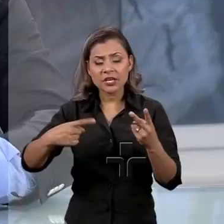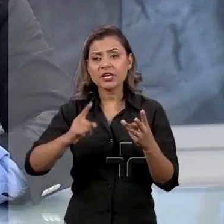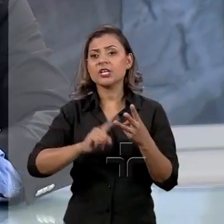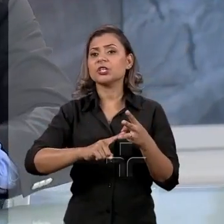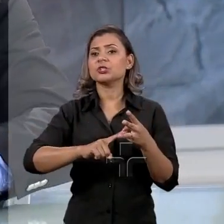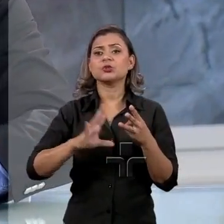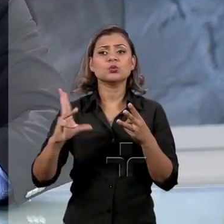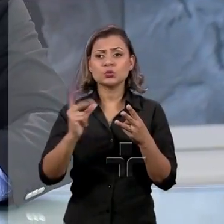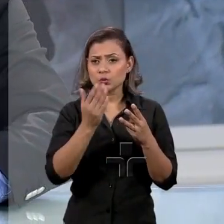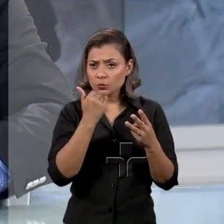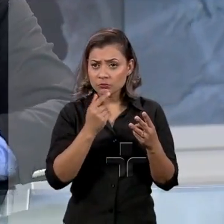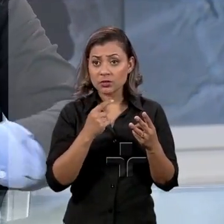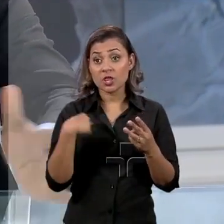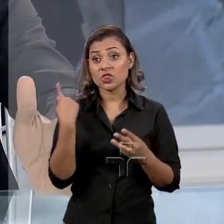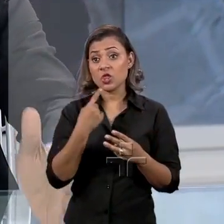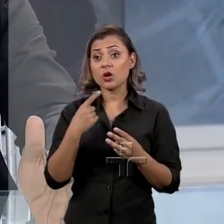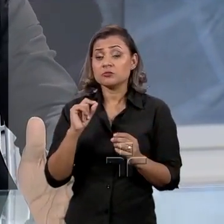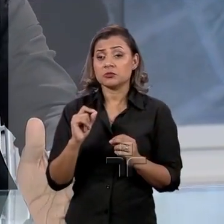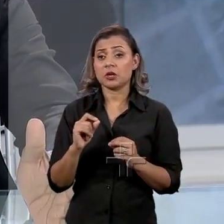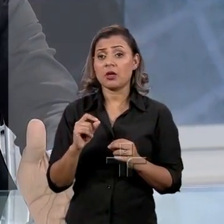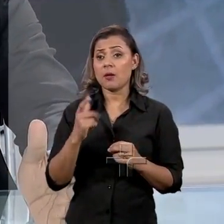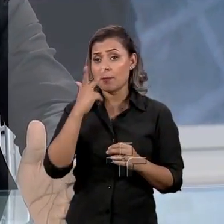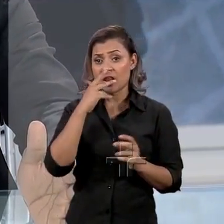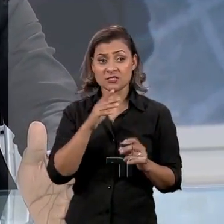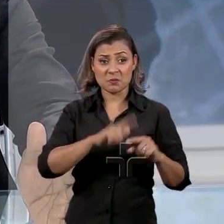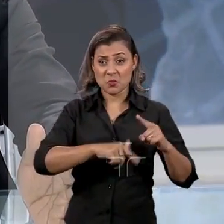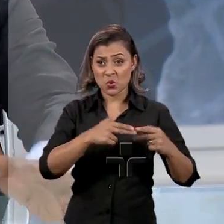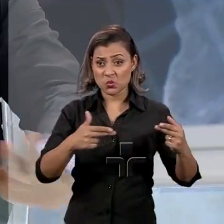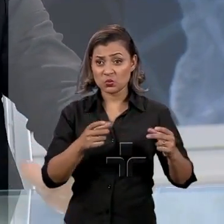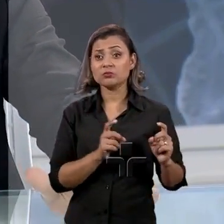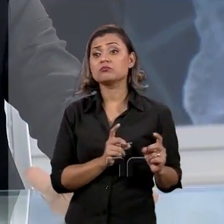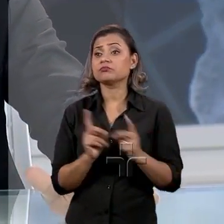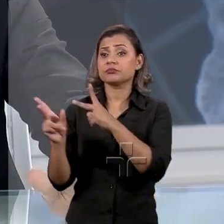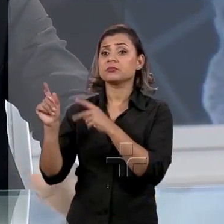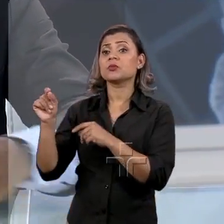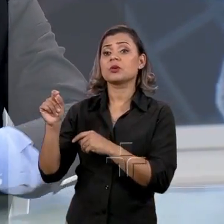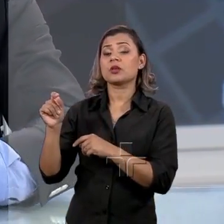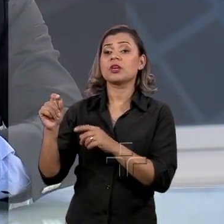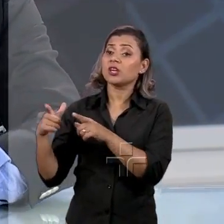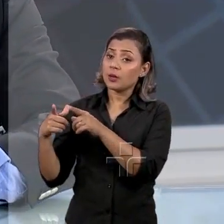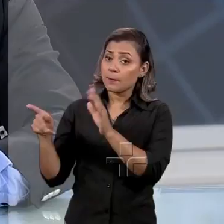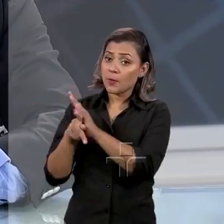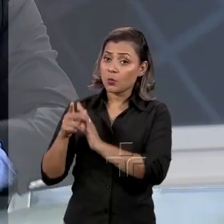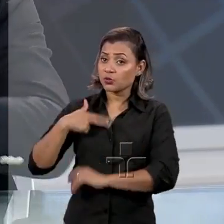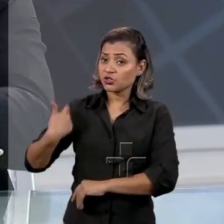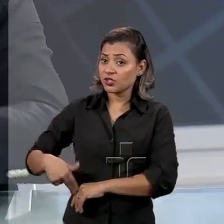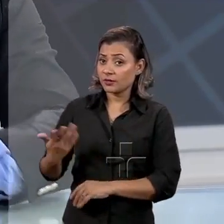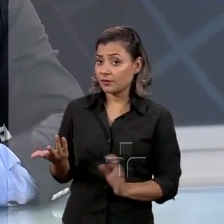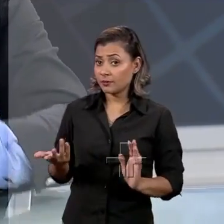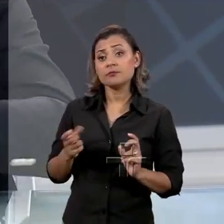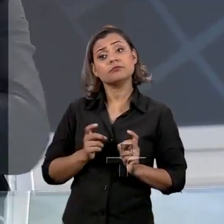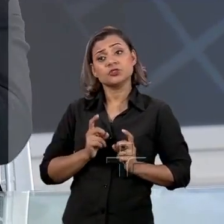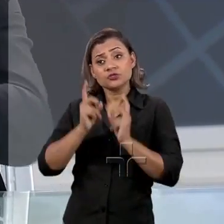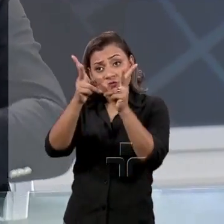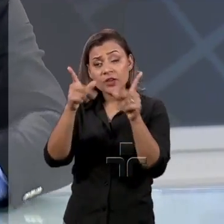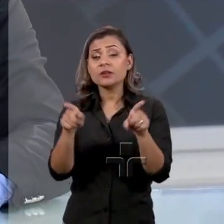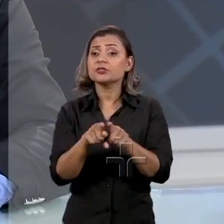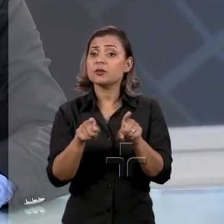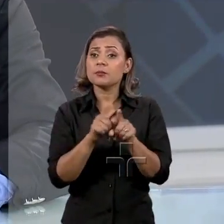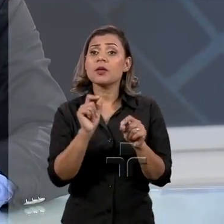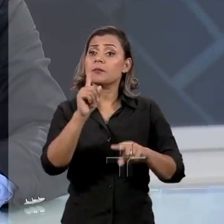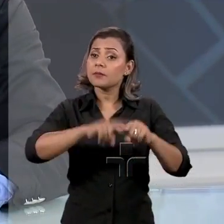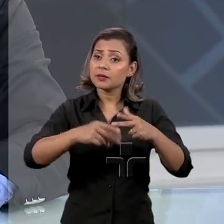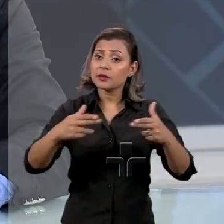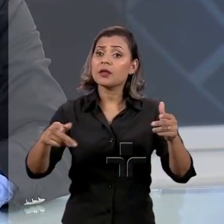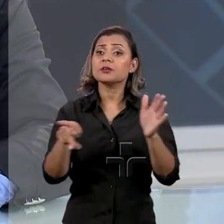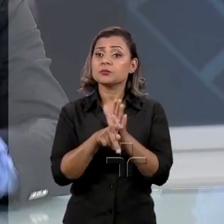Nós fechamos os olhos para a China e mandamos nossos produtos de commodities para a China comunista. Nós fechamos os olhos para o Islã e mandamos nosso produto para